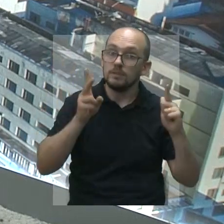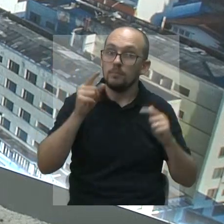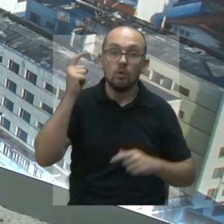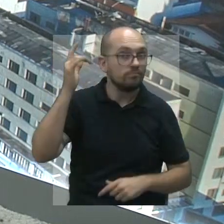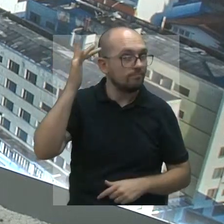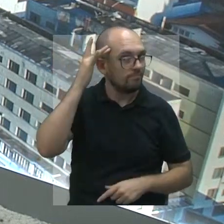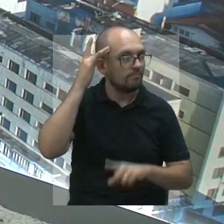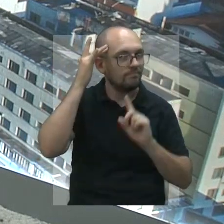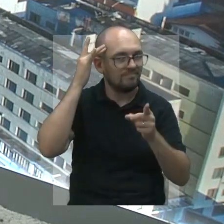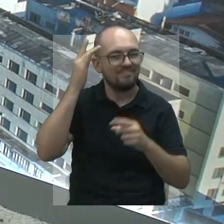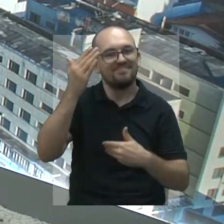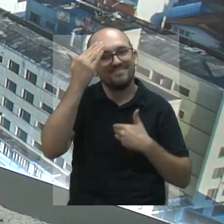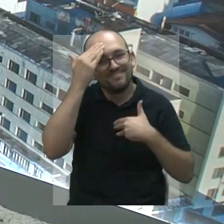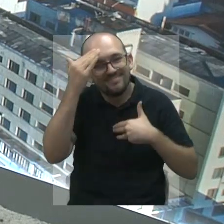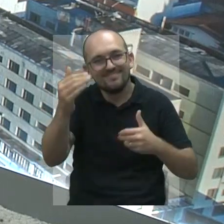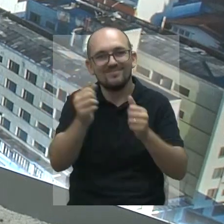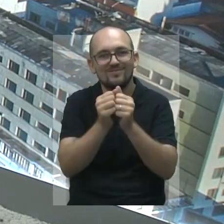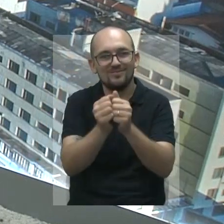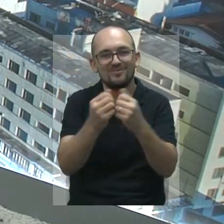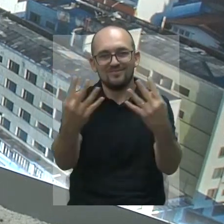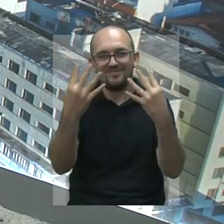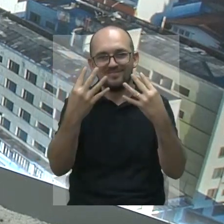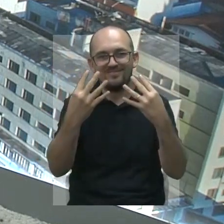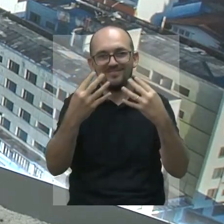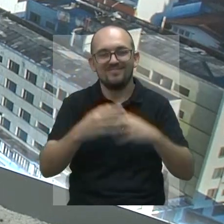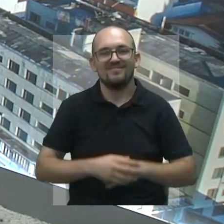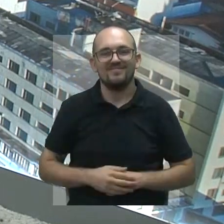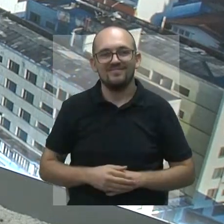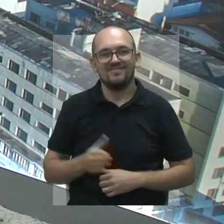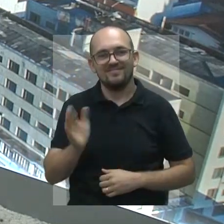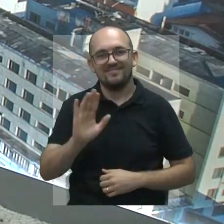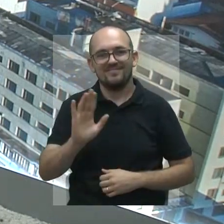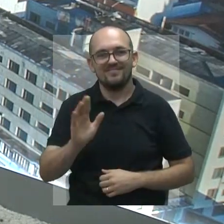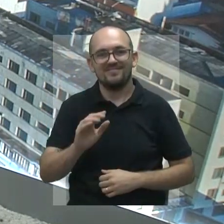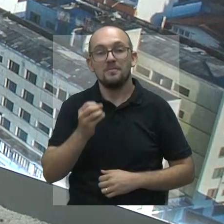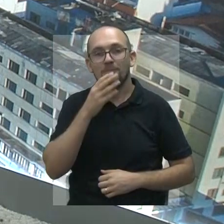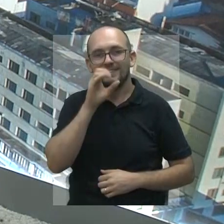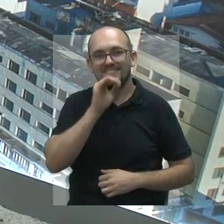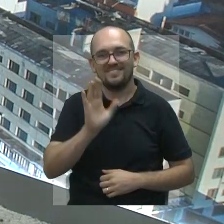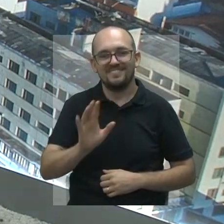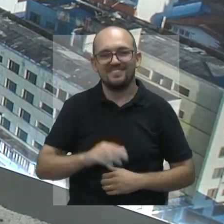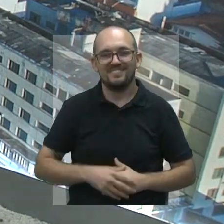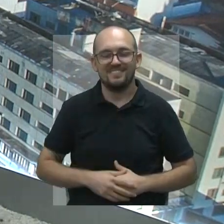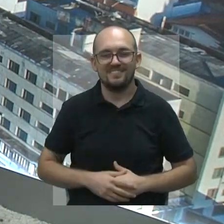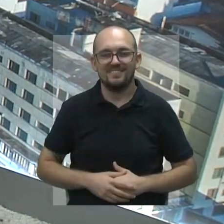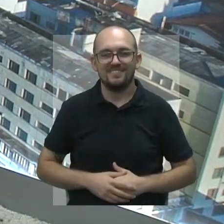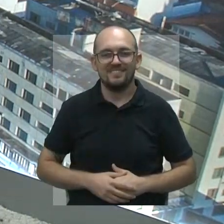moderação. Muito obrigado mais uma vez pela sua audiência. Até a próxima. Um excelente fim de semana.